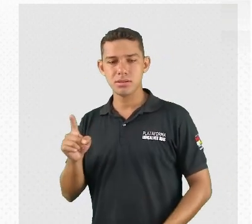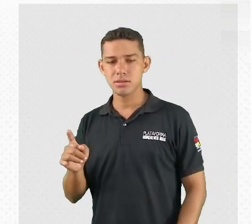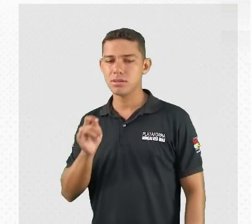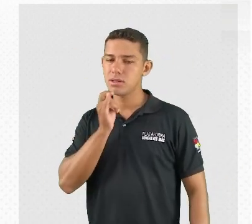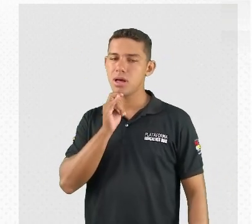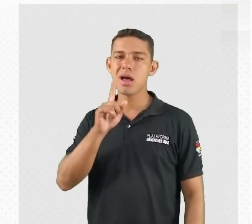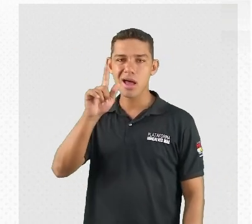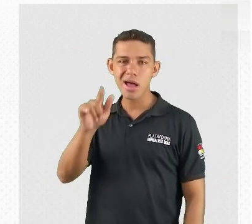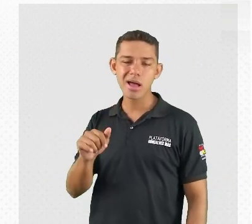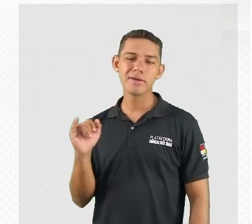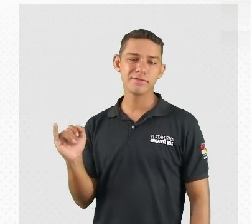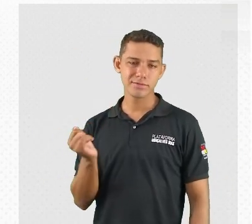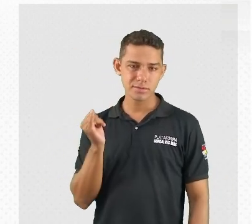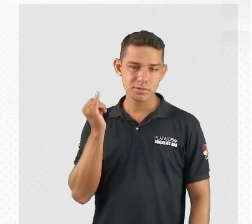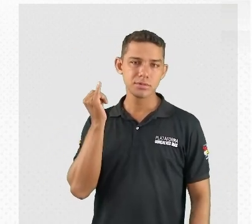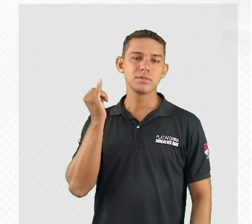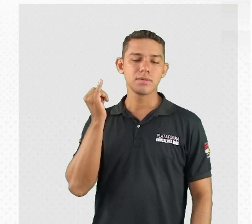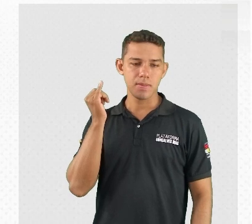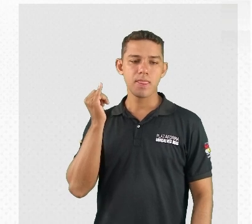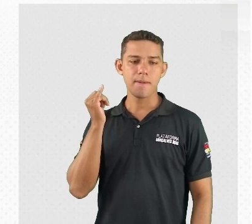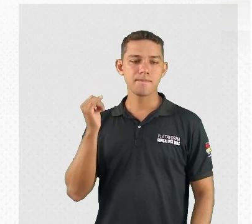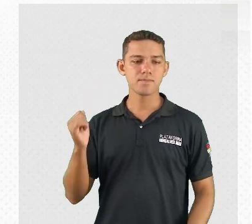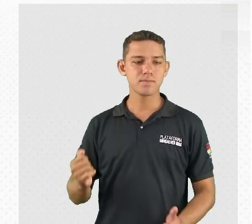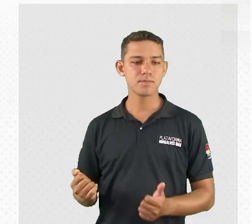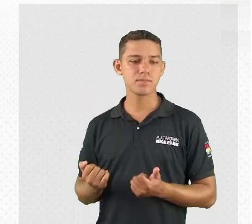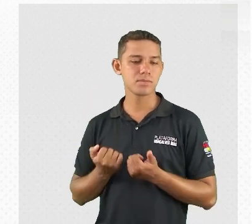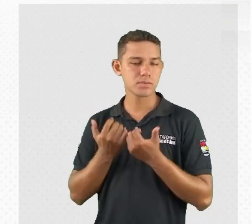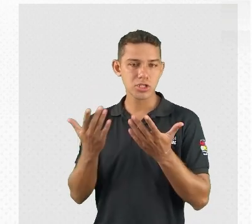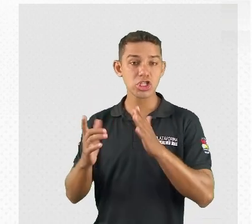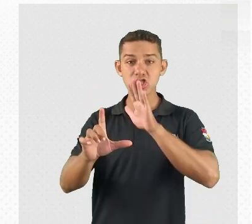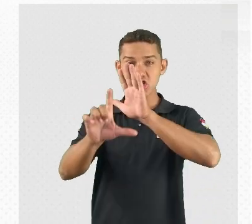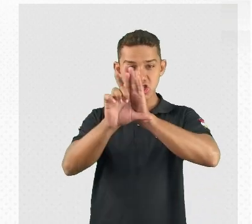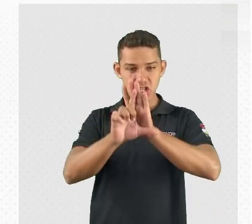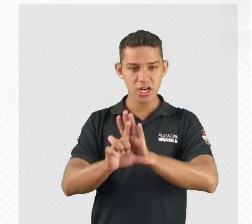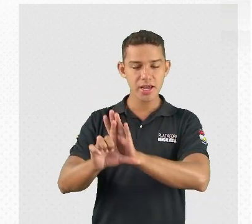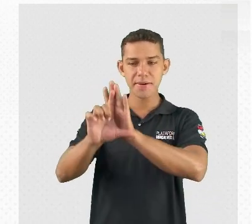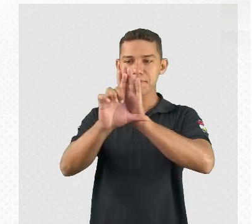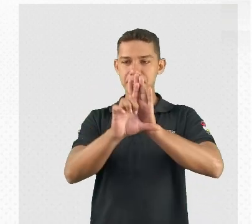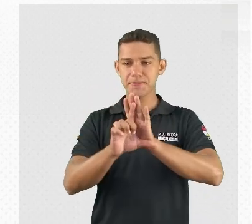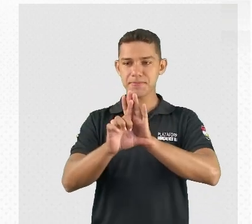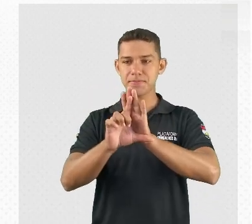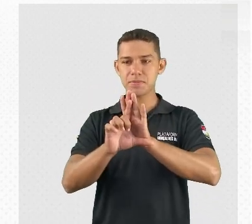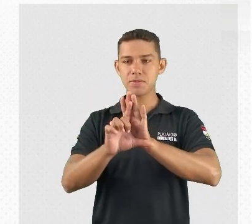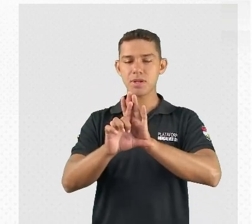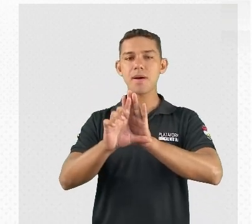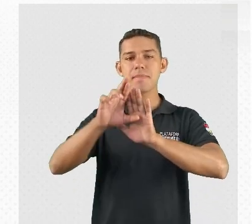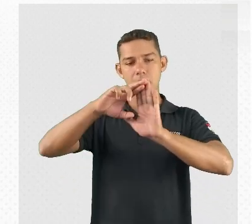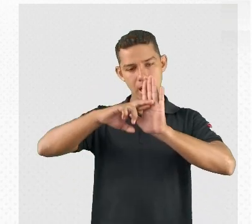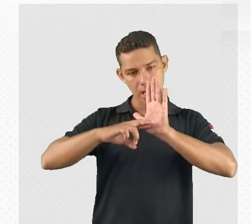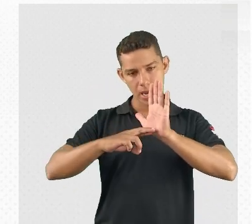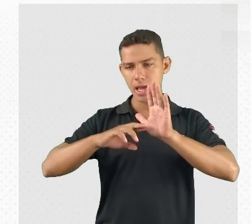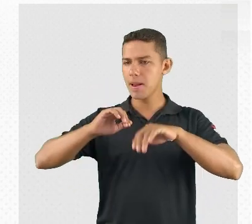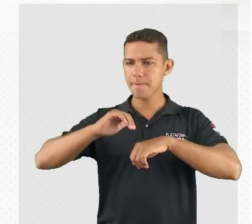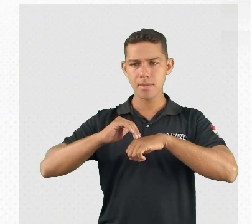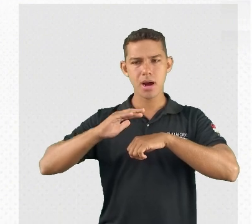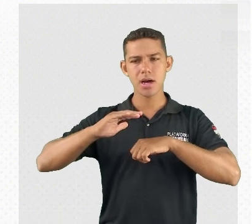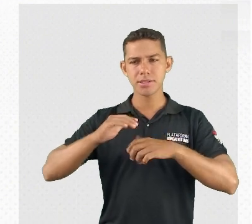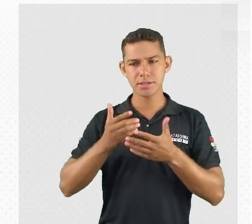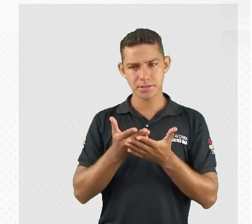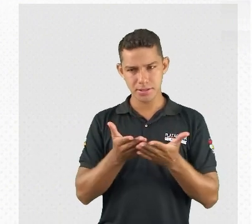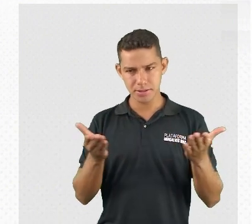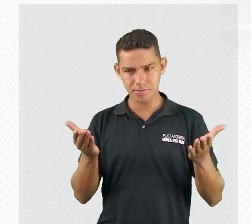isso é fundamental, né, para o estabelecimento, por exemplo, de leis, né, ou seja, para regras mais